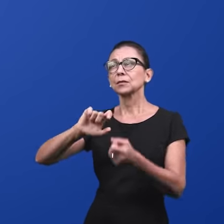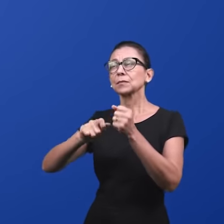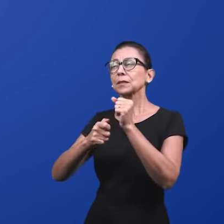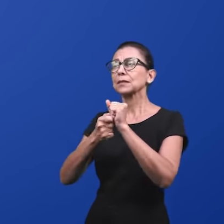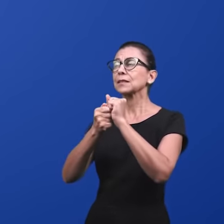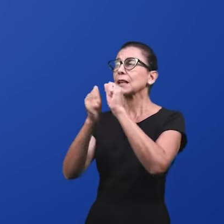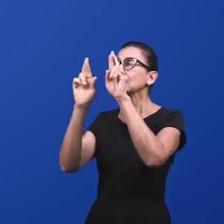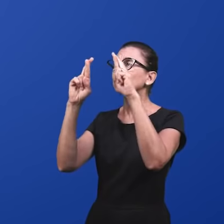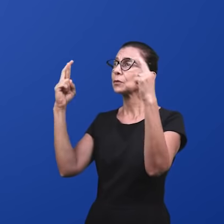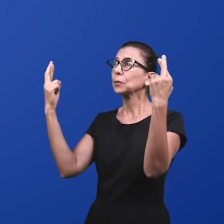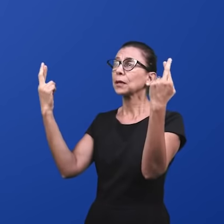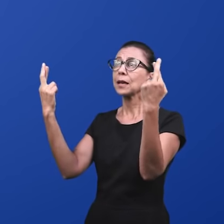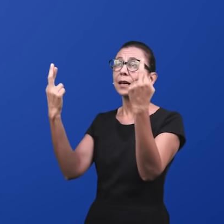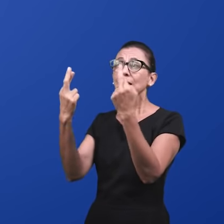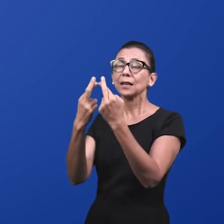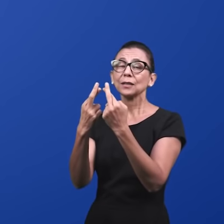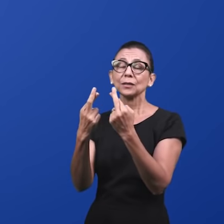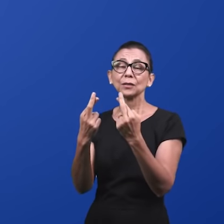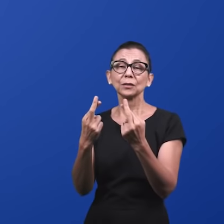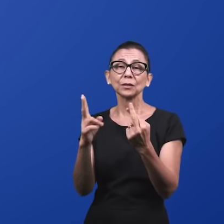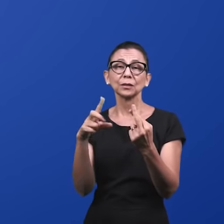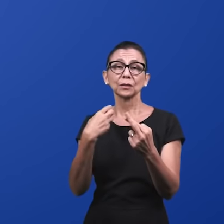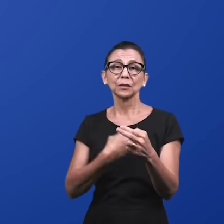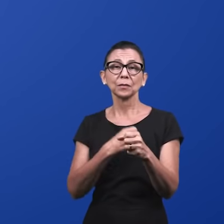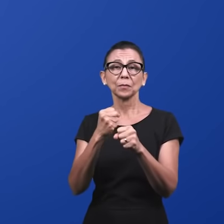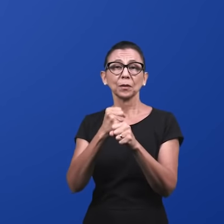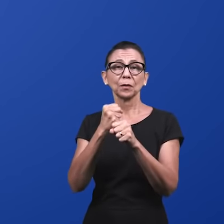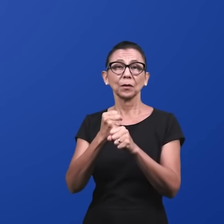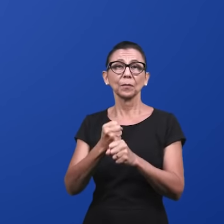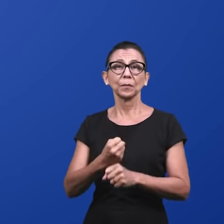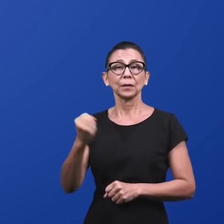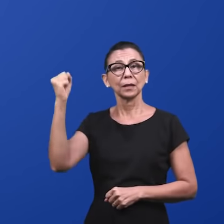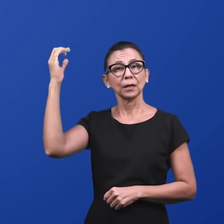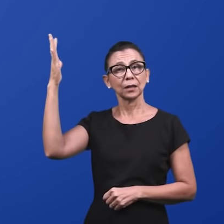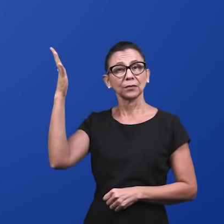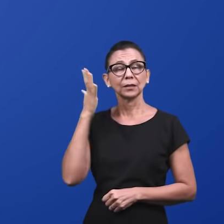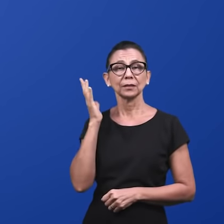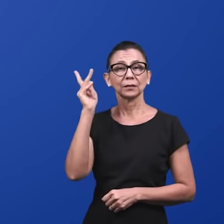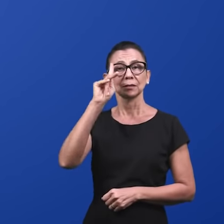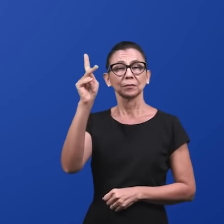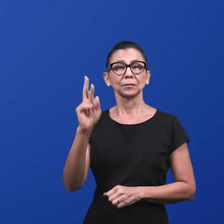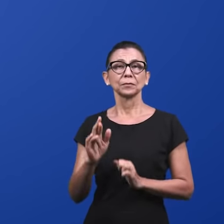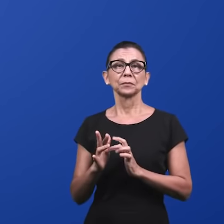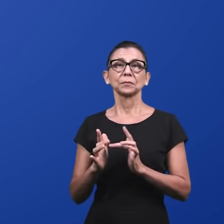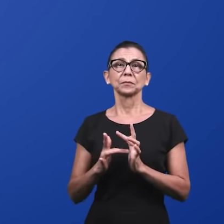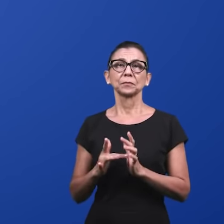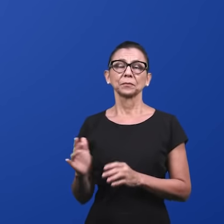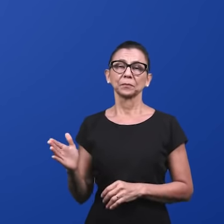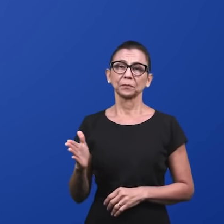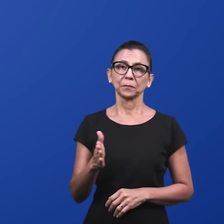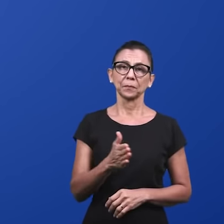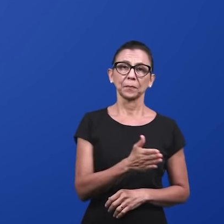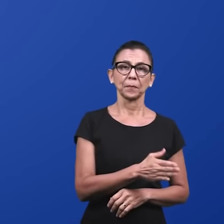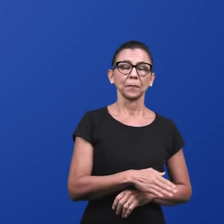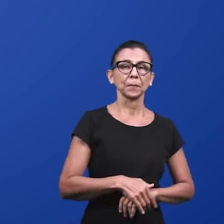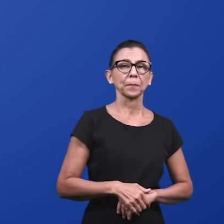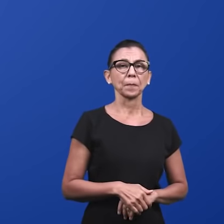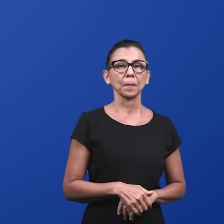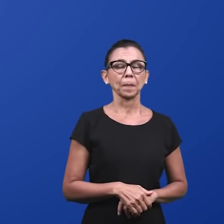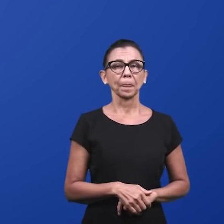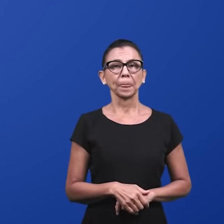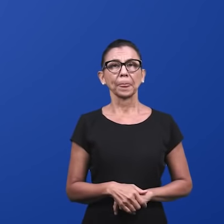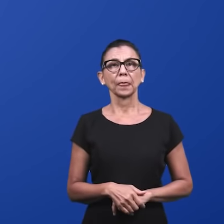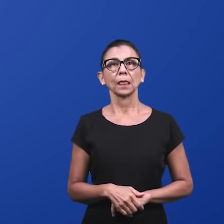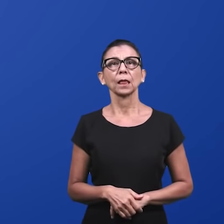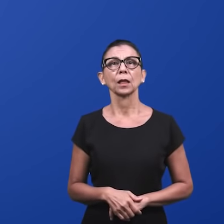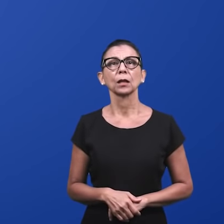nós vivemos uma nova vida e agora vivendo em Cristo Jesus. A paz do Senhor Jesus, irmãos. Respondendo à pergunta de número 2